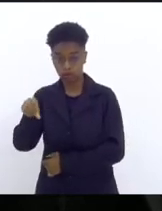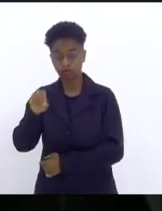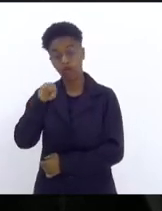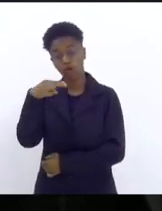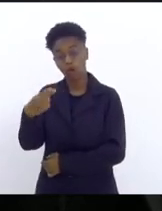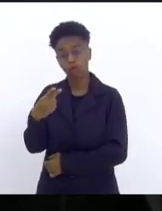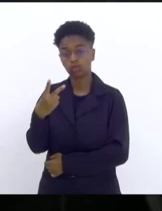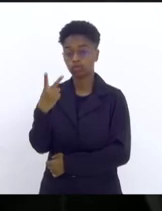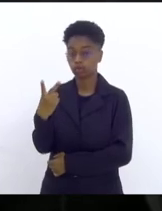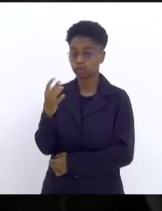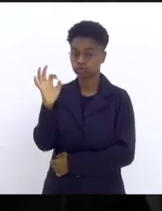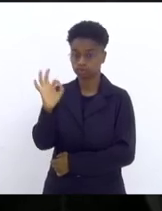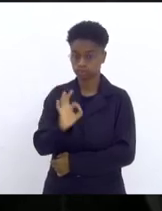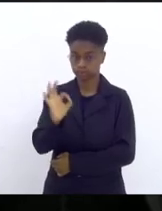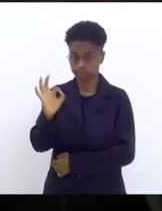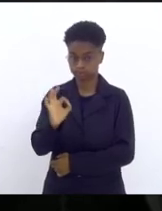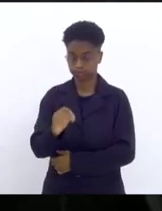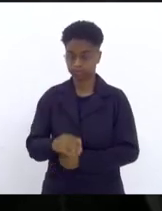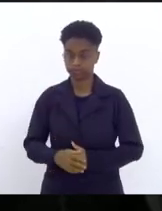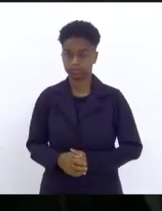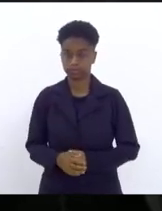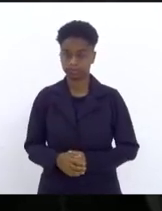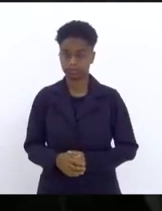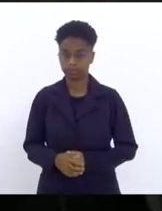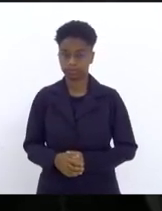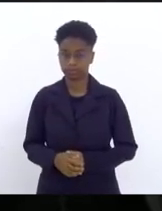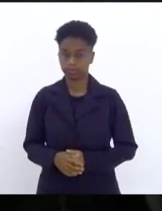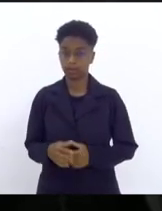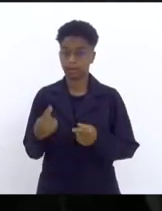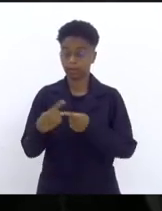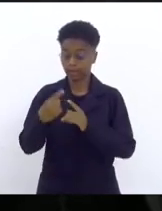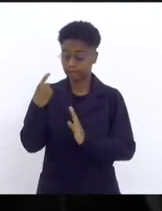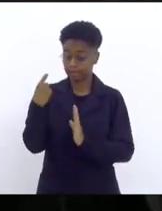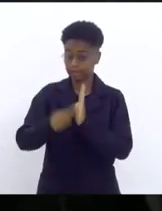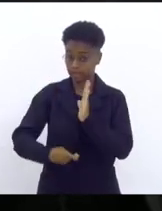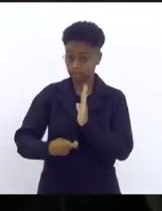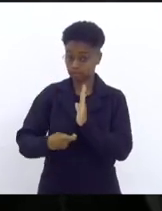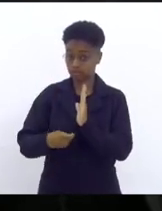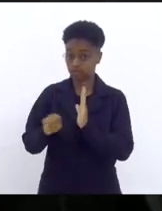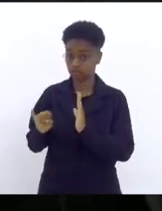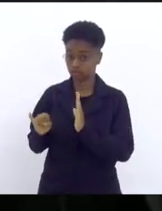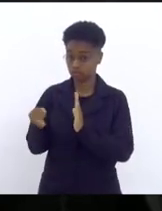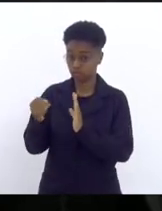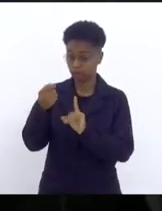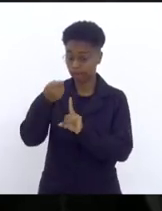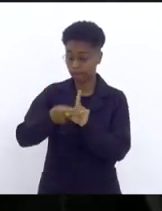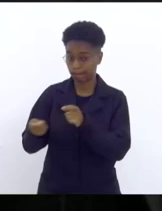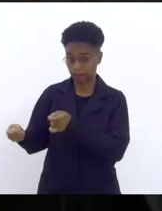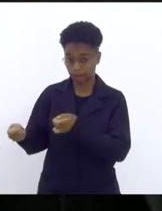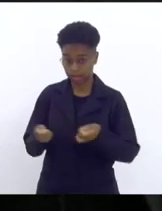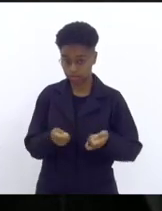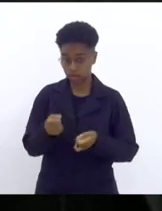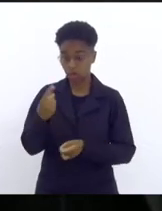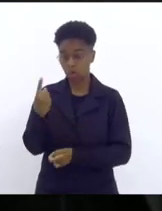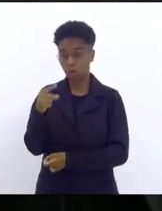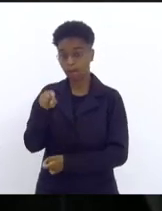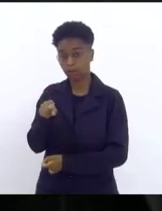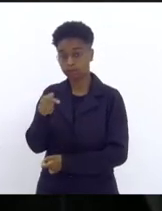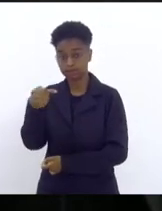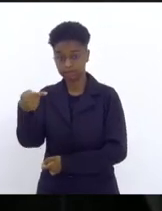pontos percentuais porque uma taxa de juros mensal de 1.7